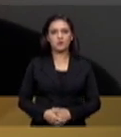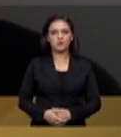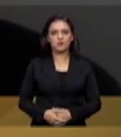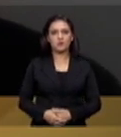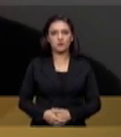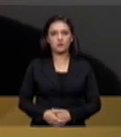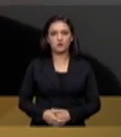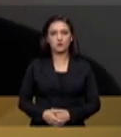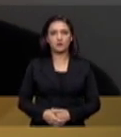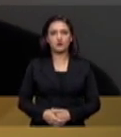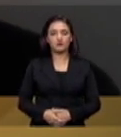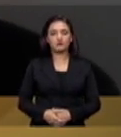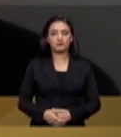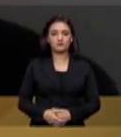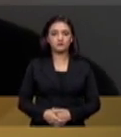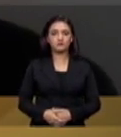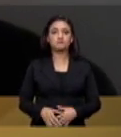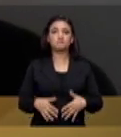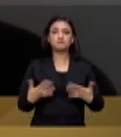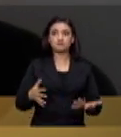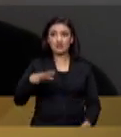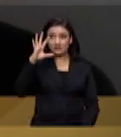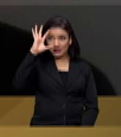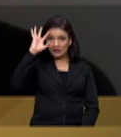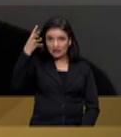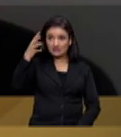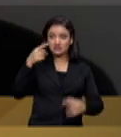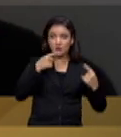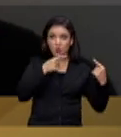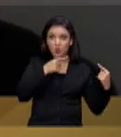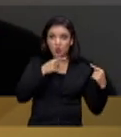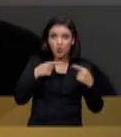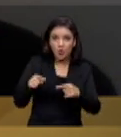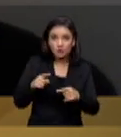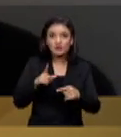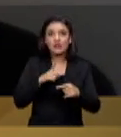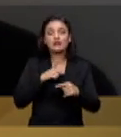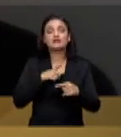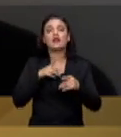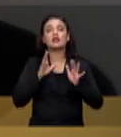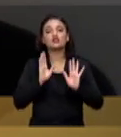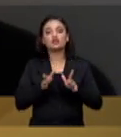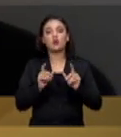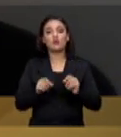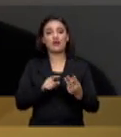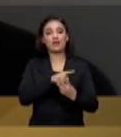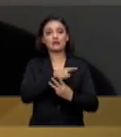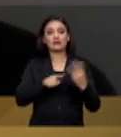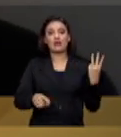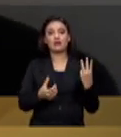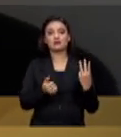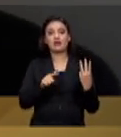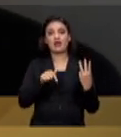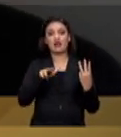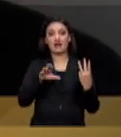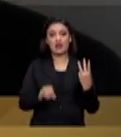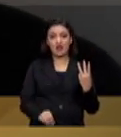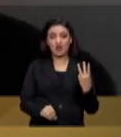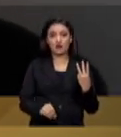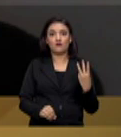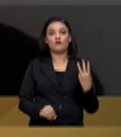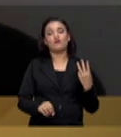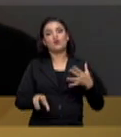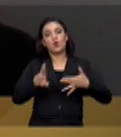45325. Contra esta decisão, reitero, foram apresentados os três agravos, os três